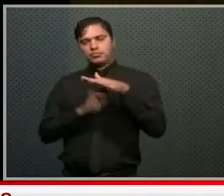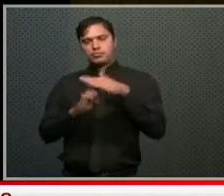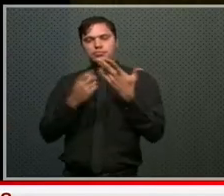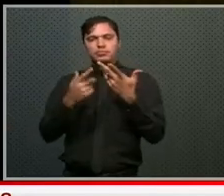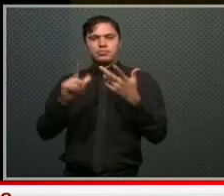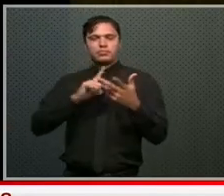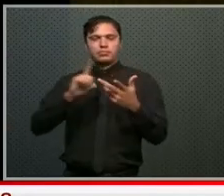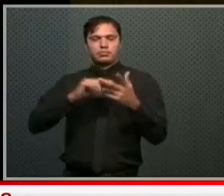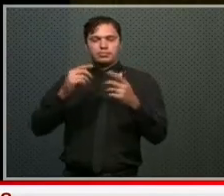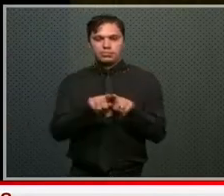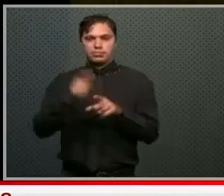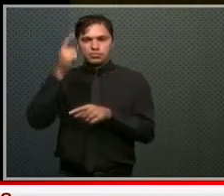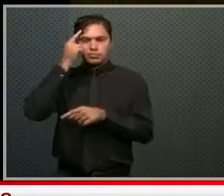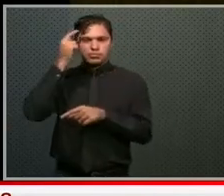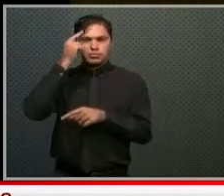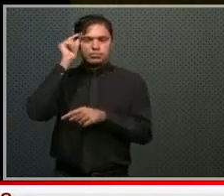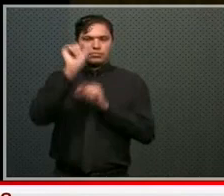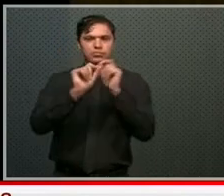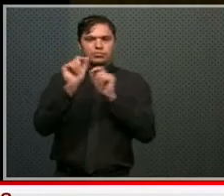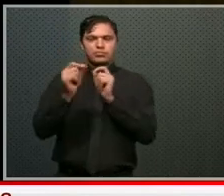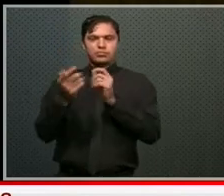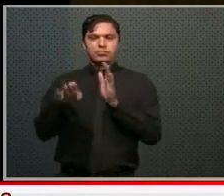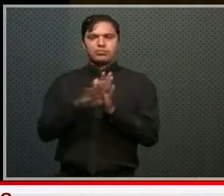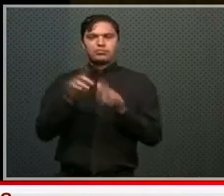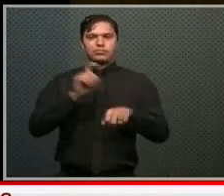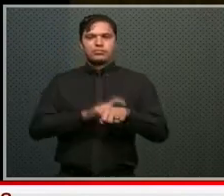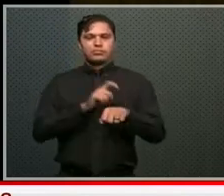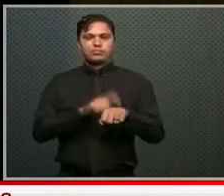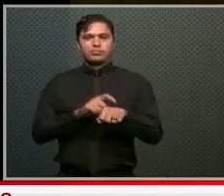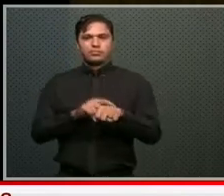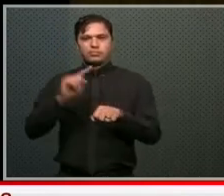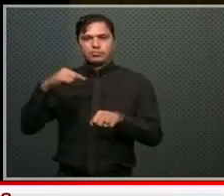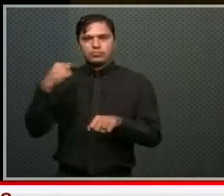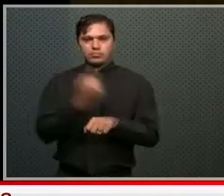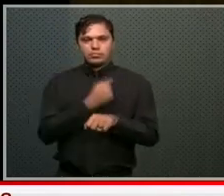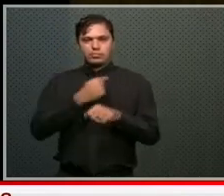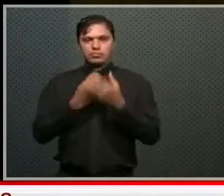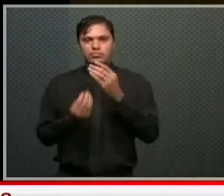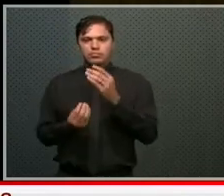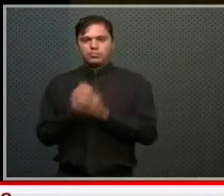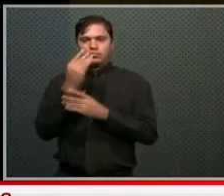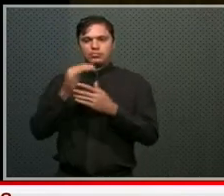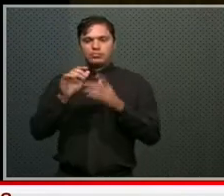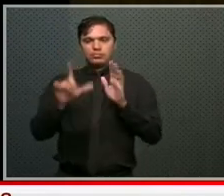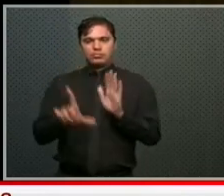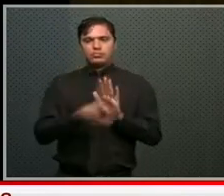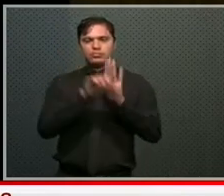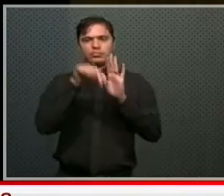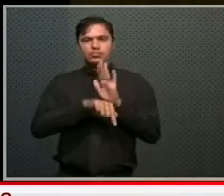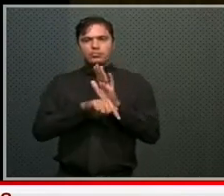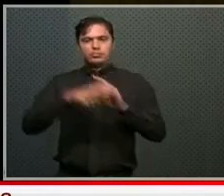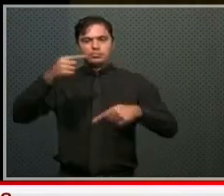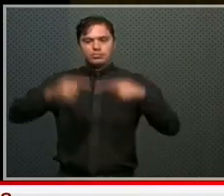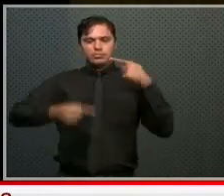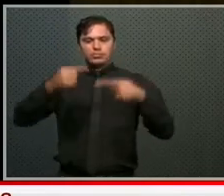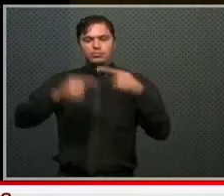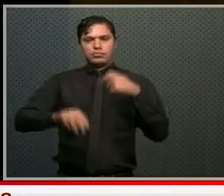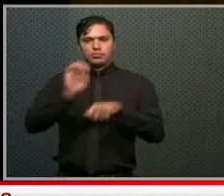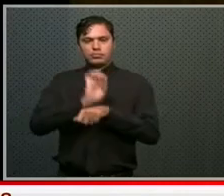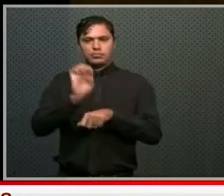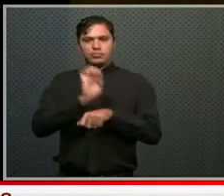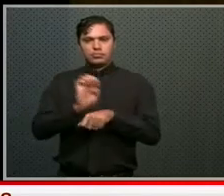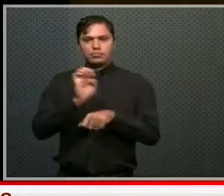e aí Deputado de nós instituímos nessa casa de lei a política estadual